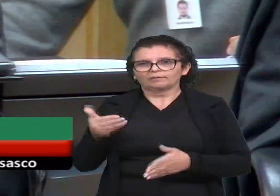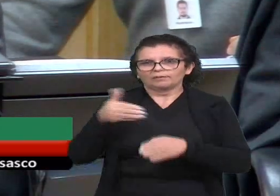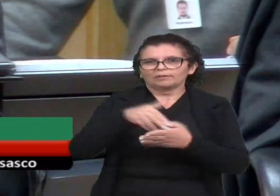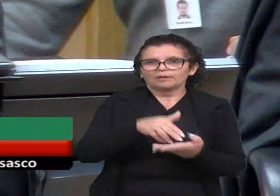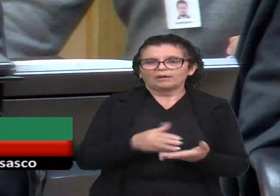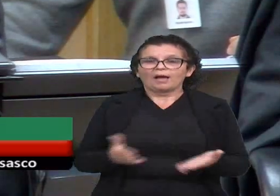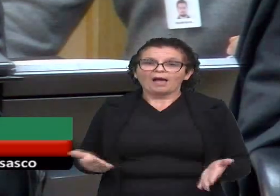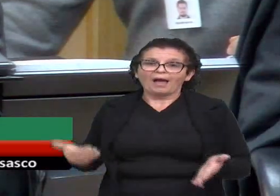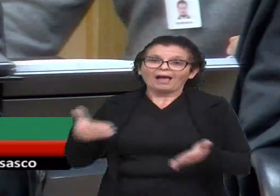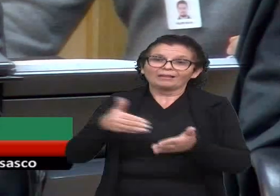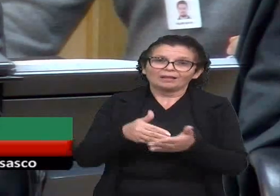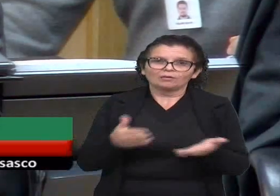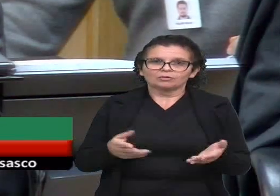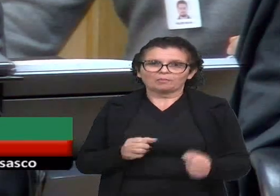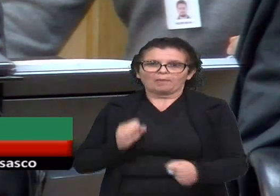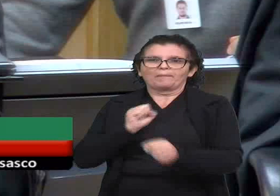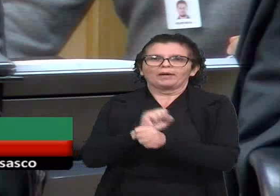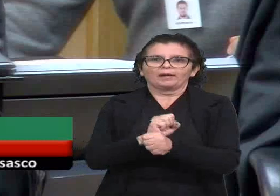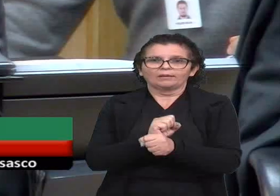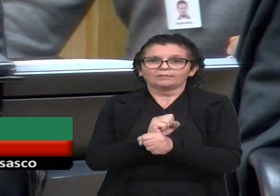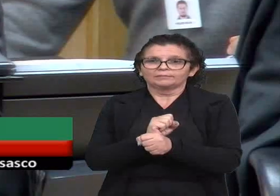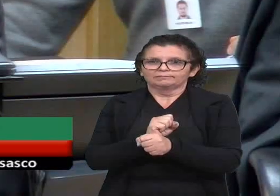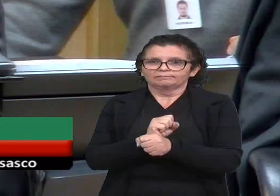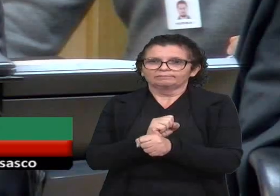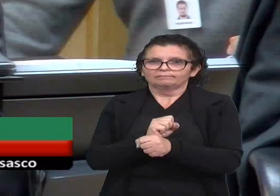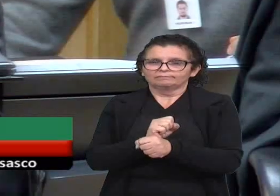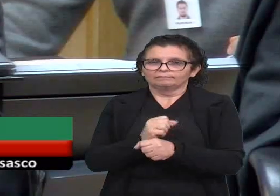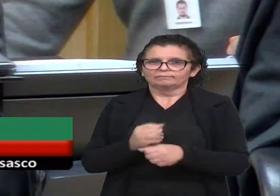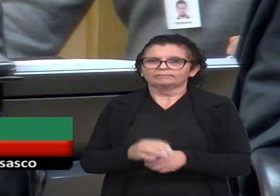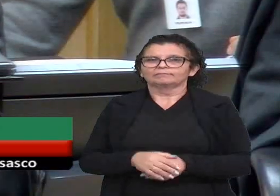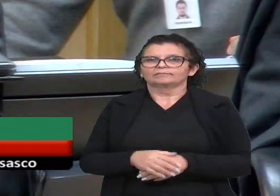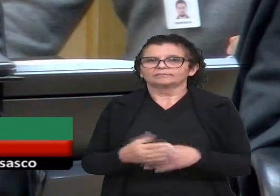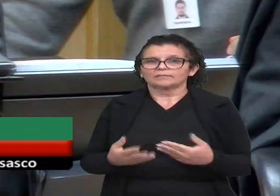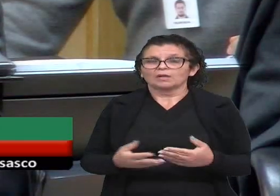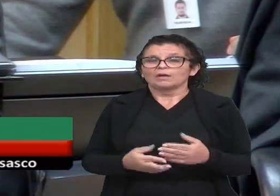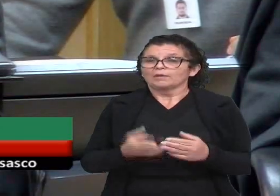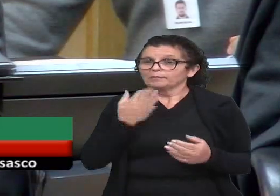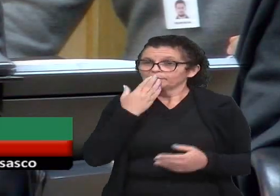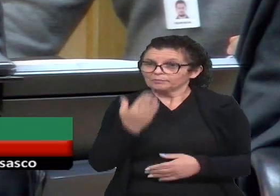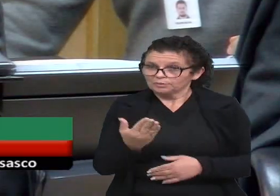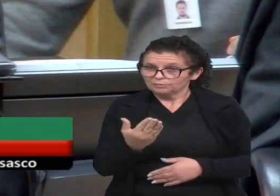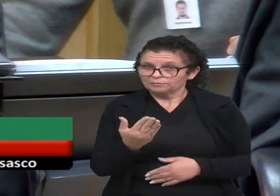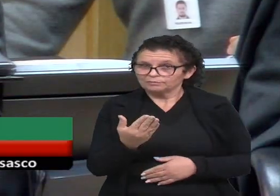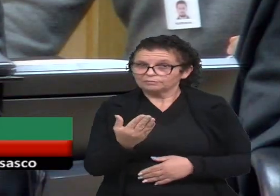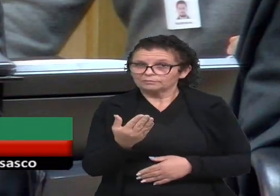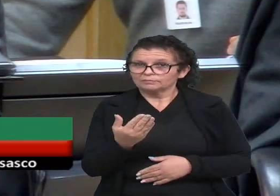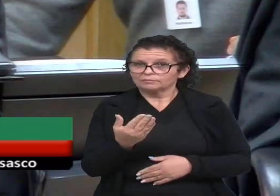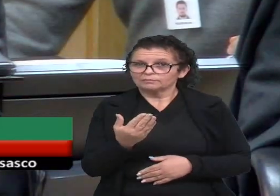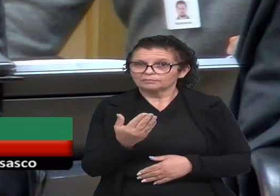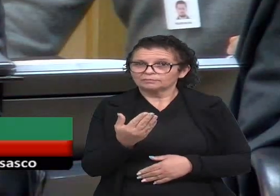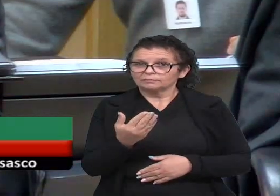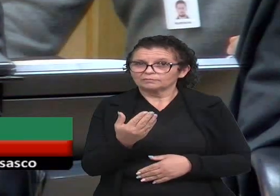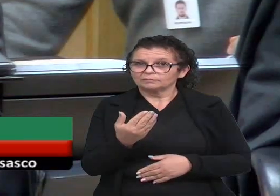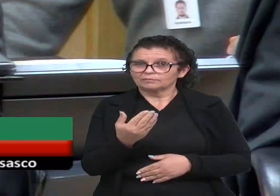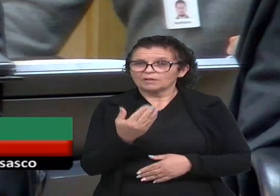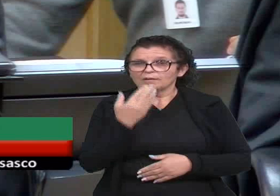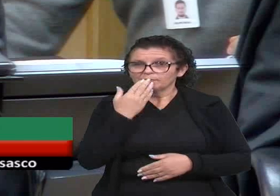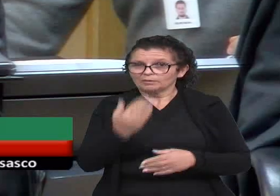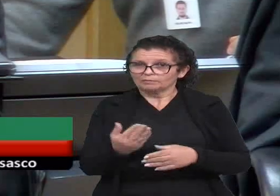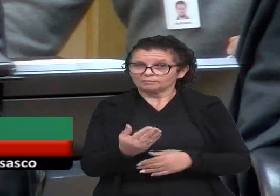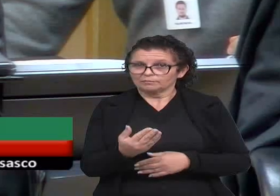foi até hoje, eu não poderia barrar o Emerson. Na questão do requerimento... Fui bem claro na